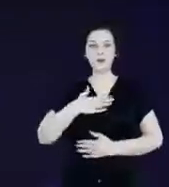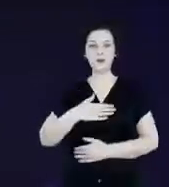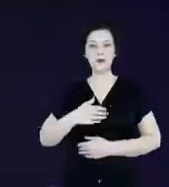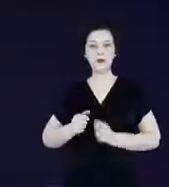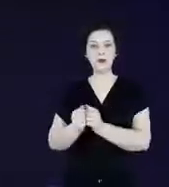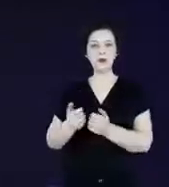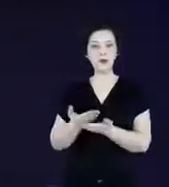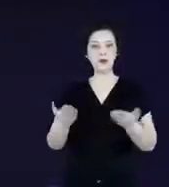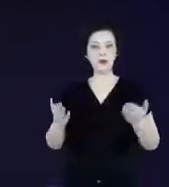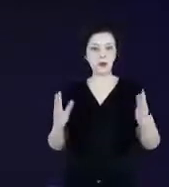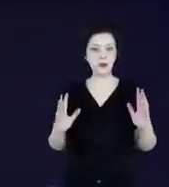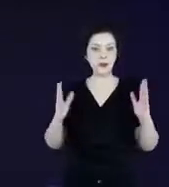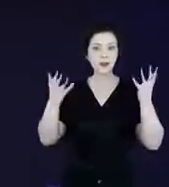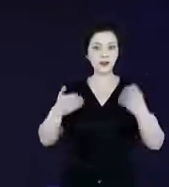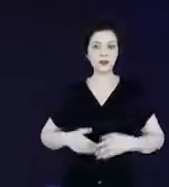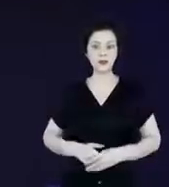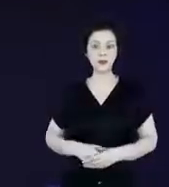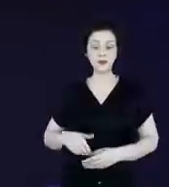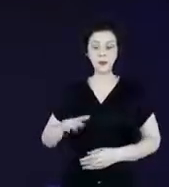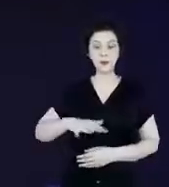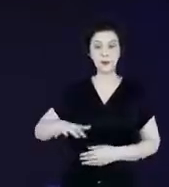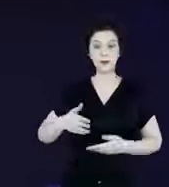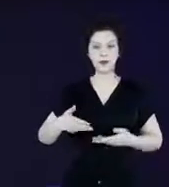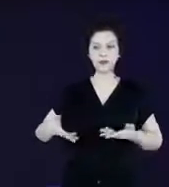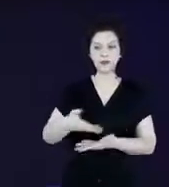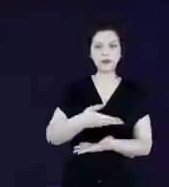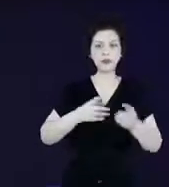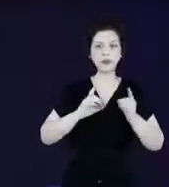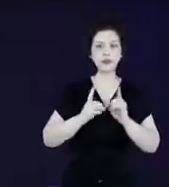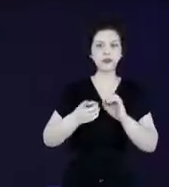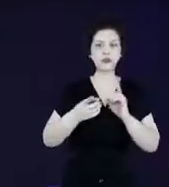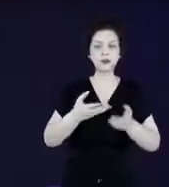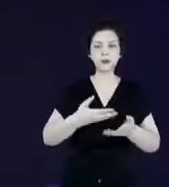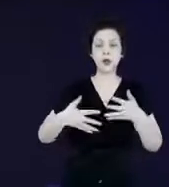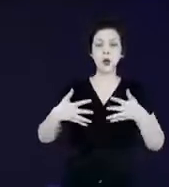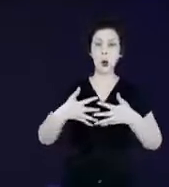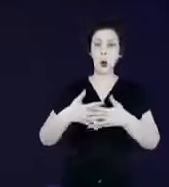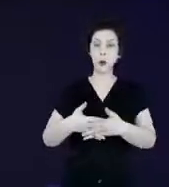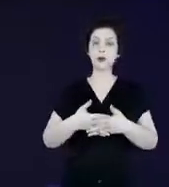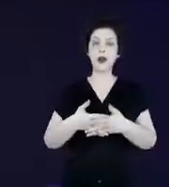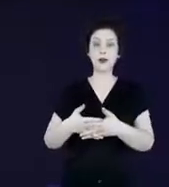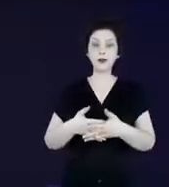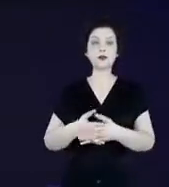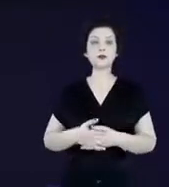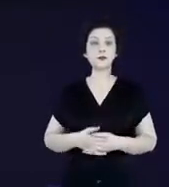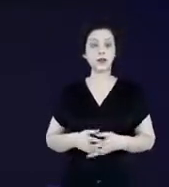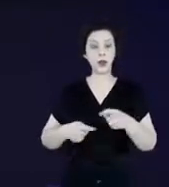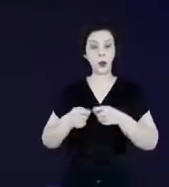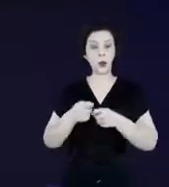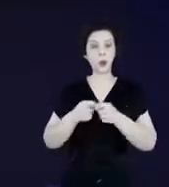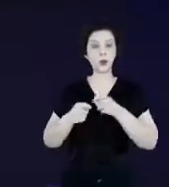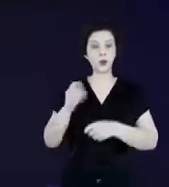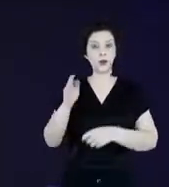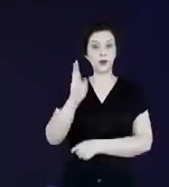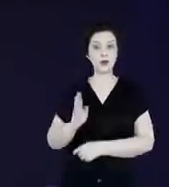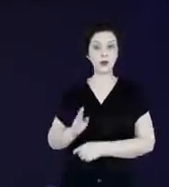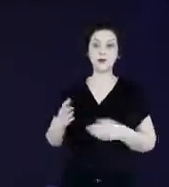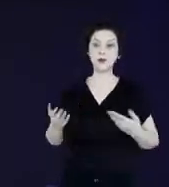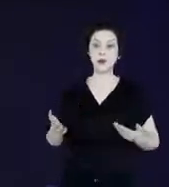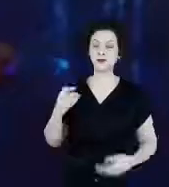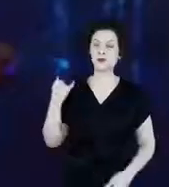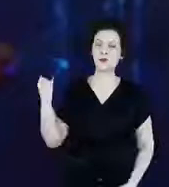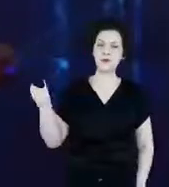evento, nesse setor tão dinâmico e, às vezes, tão complexo da economia brasileira e tão fundamental